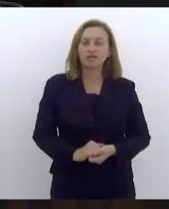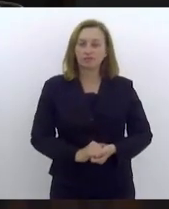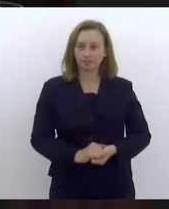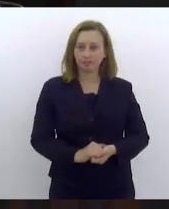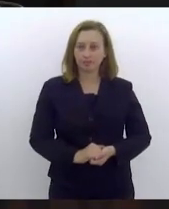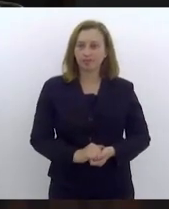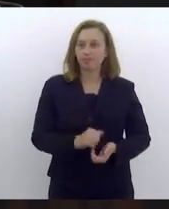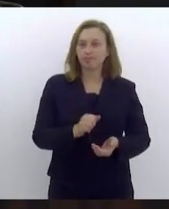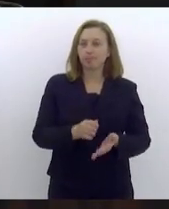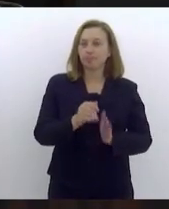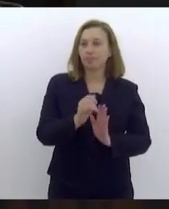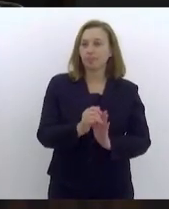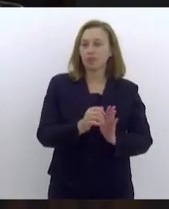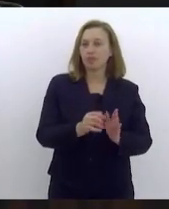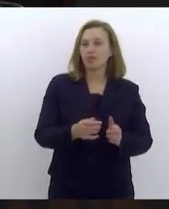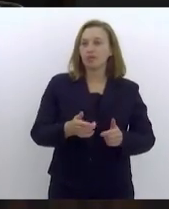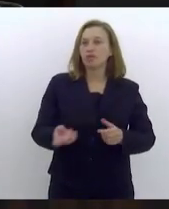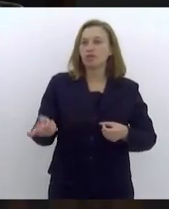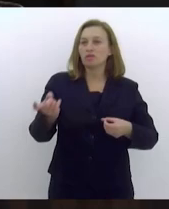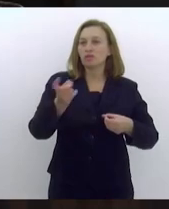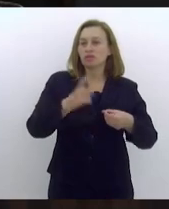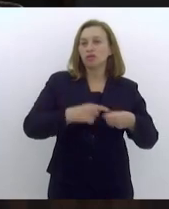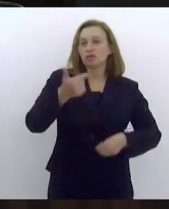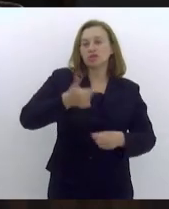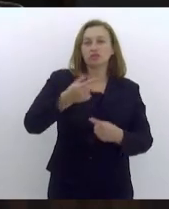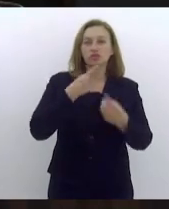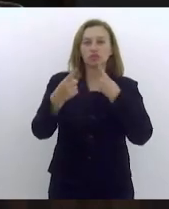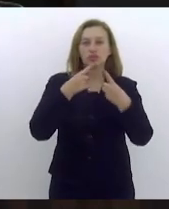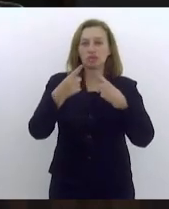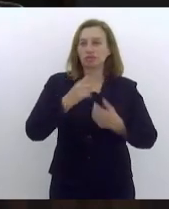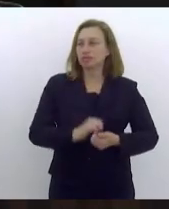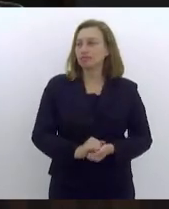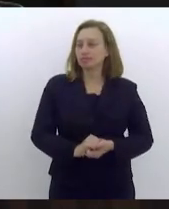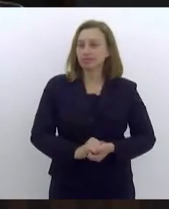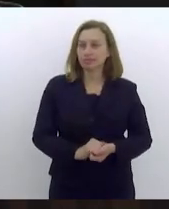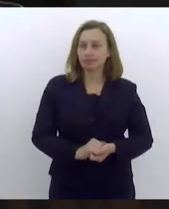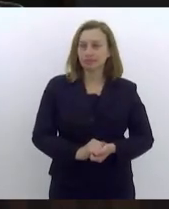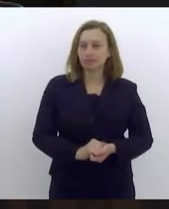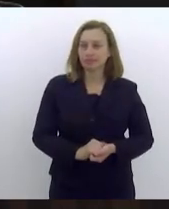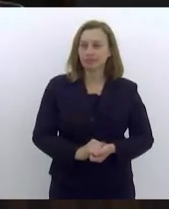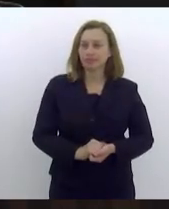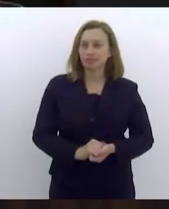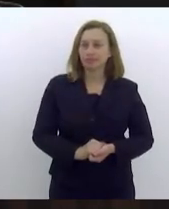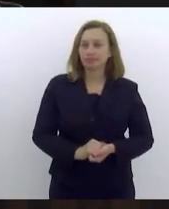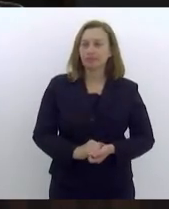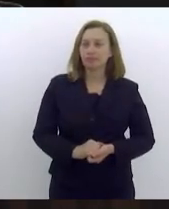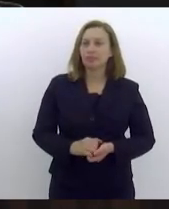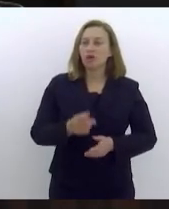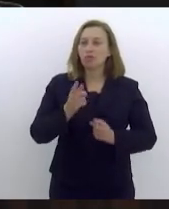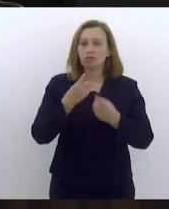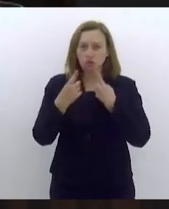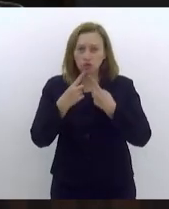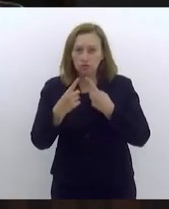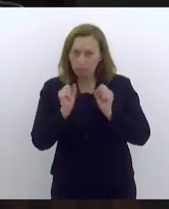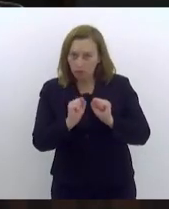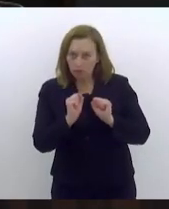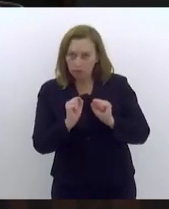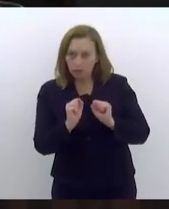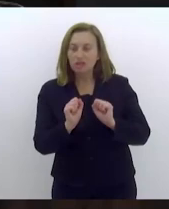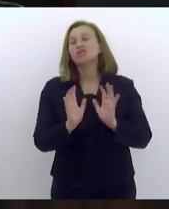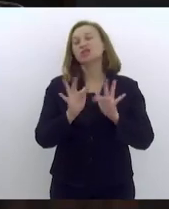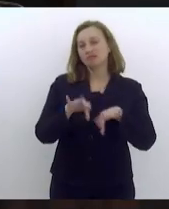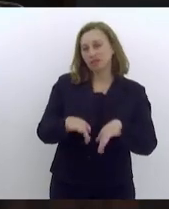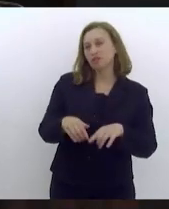Aprovado, vai a redação do vencido para a segunda discussão. Vai discutir? Pode? É, já